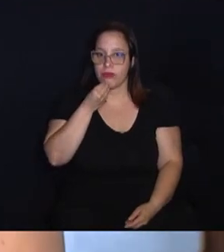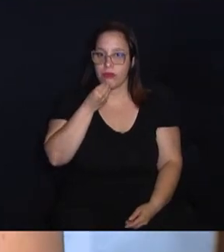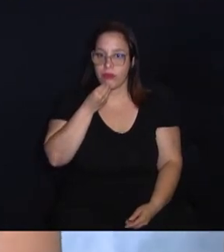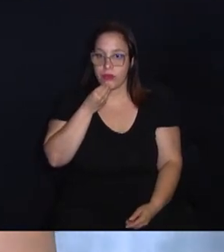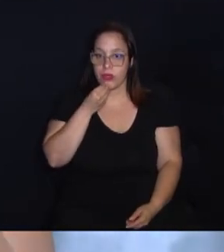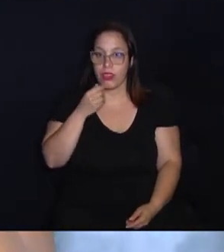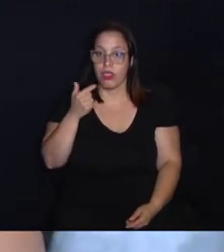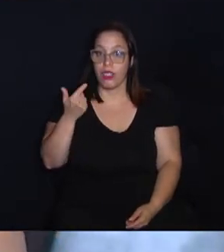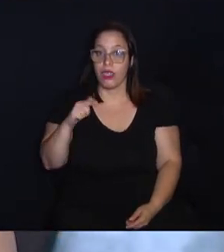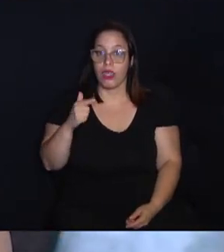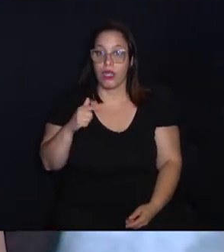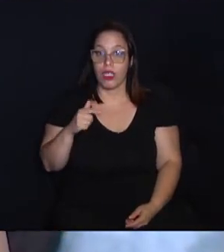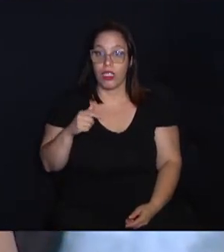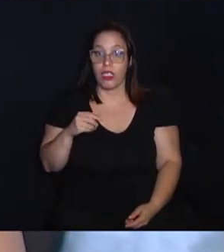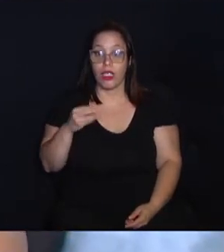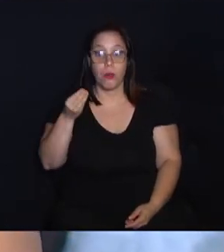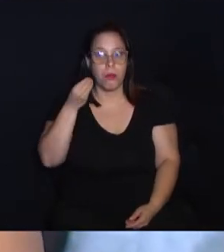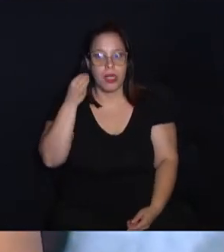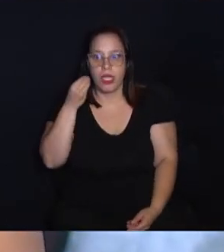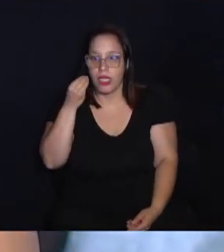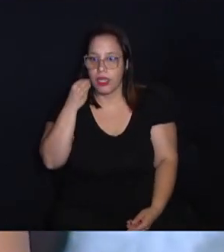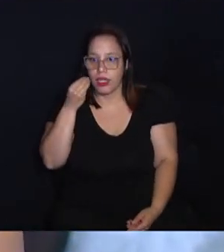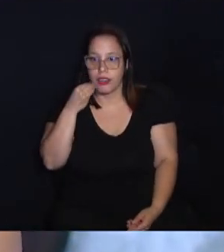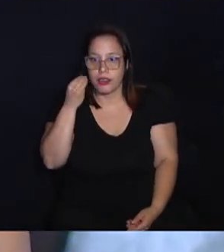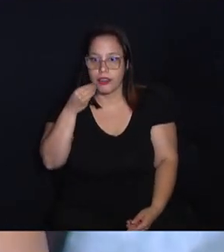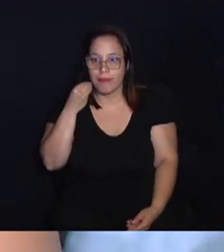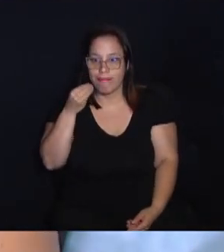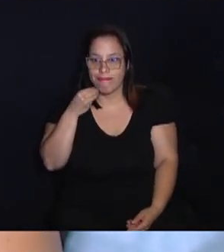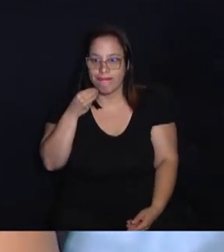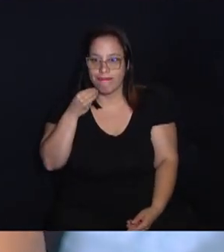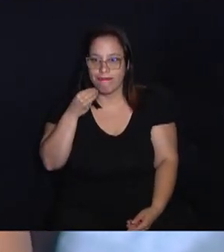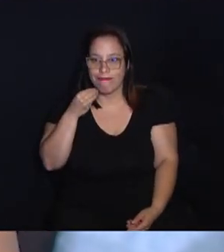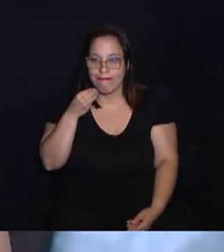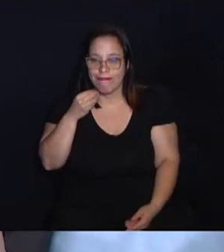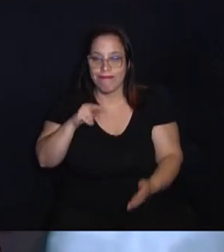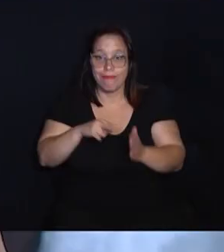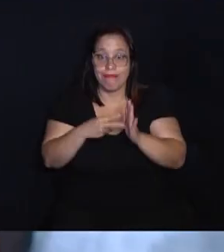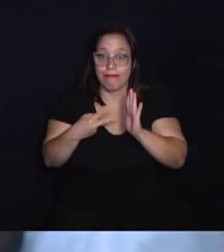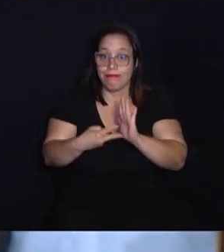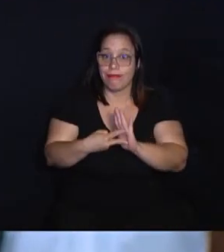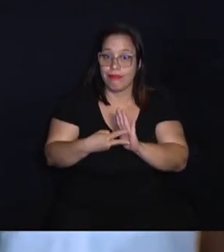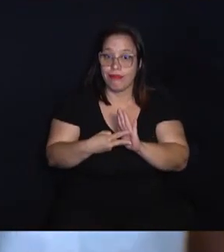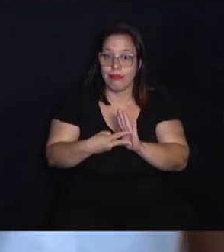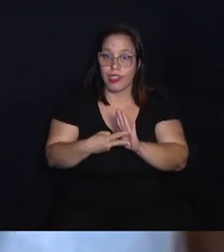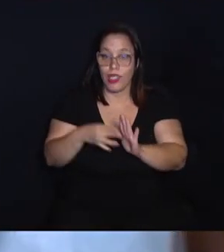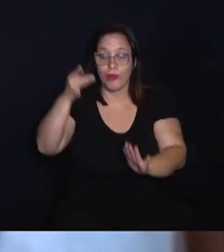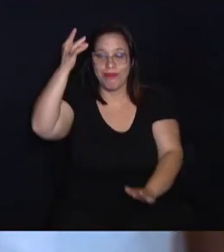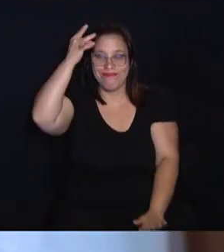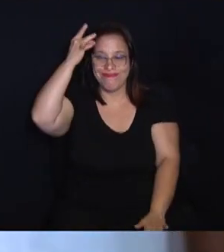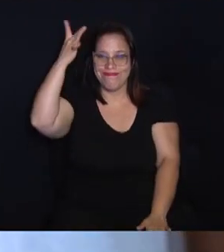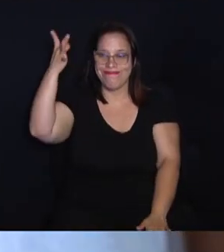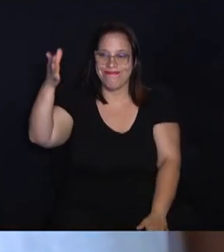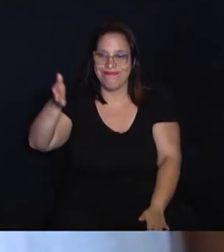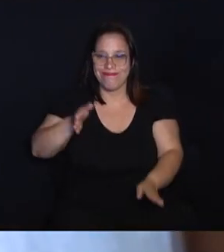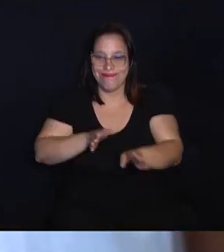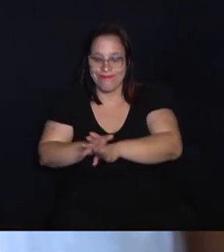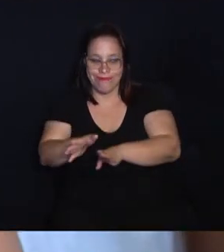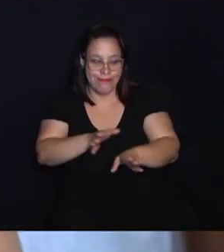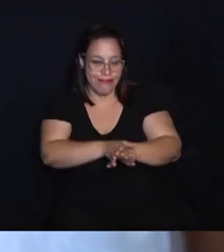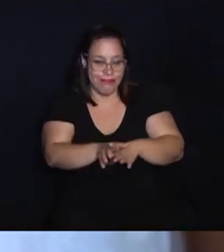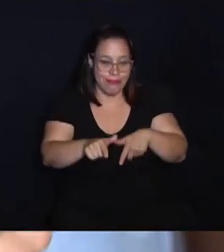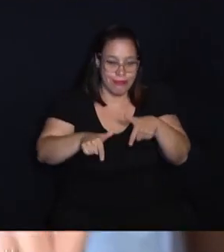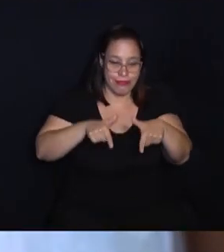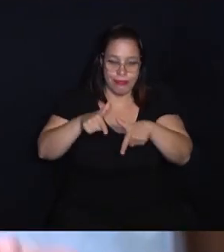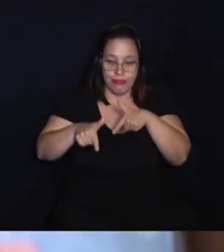não exigem experiência. O que isso significa? Quando não há exigência, a gente tem uma facilidade de encaminhar o trabalhador